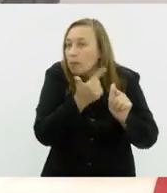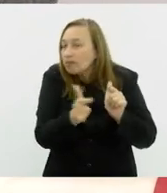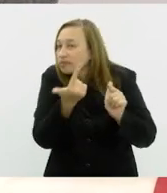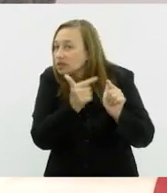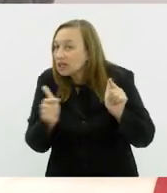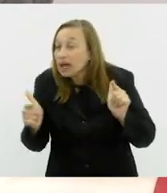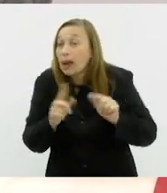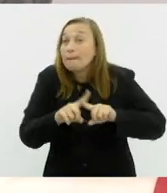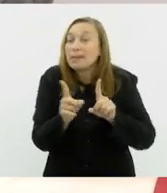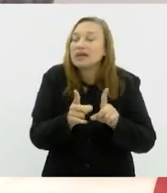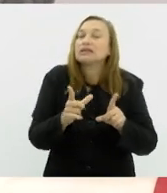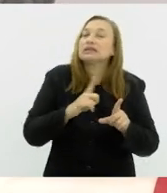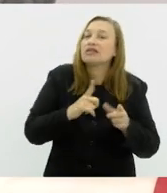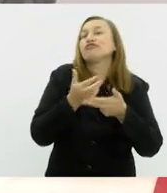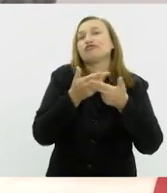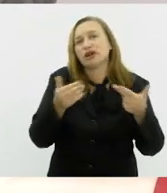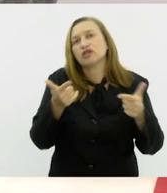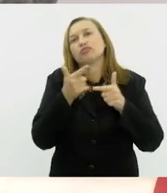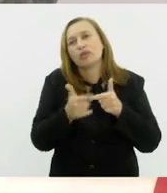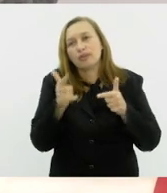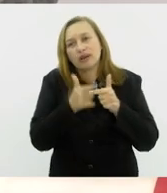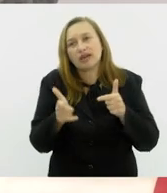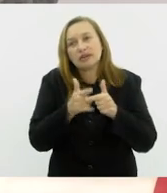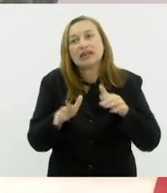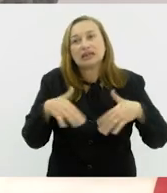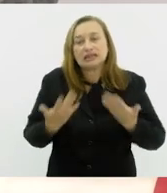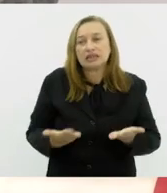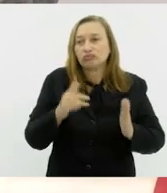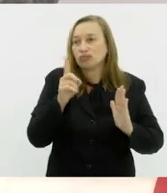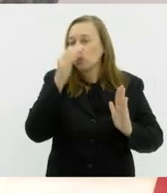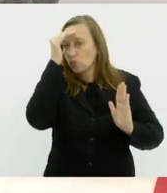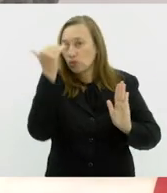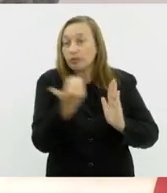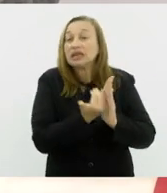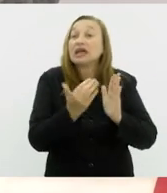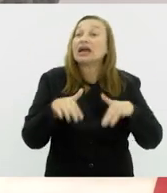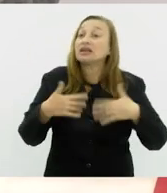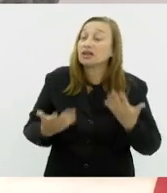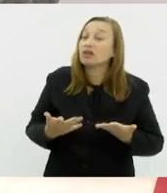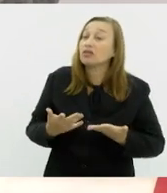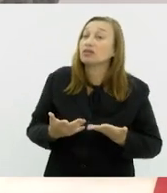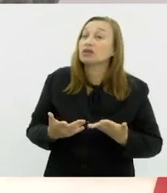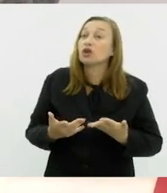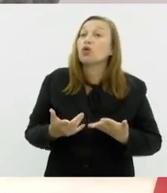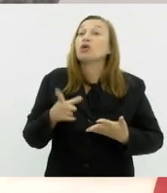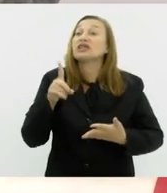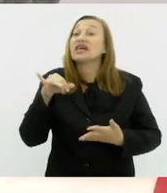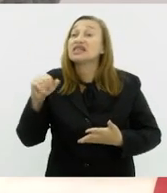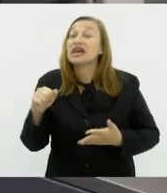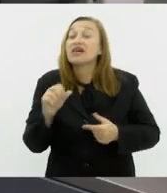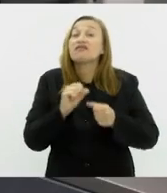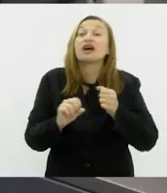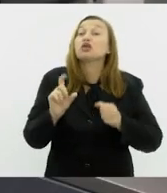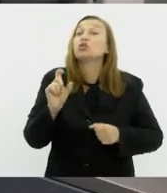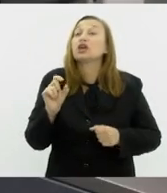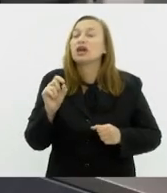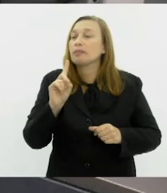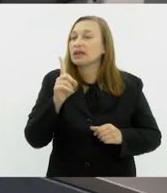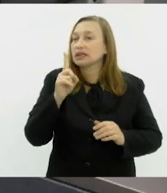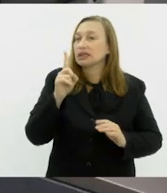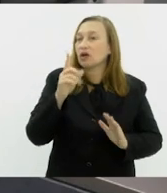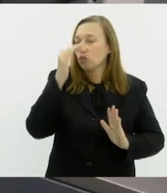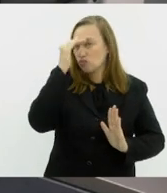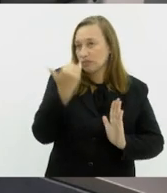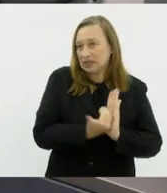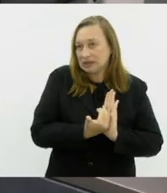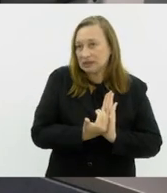A questão é que a gente tem muitos problemas, então as normas não são cumpridas. Então aí vem, o que o DSEA faz para que elas sejam cumpridas? Porque